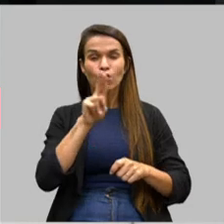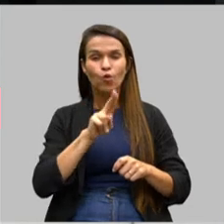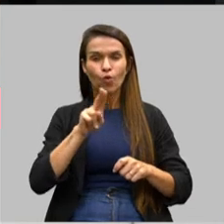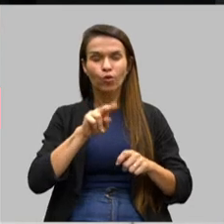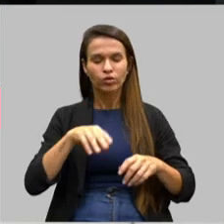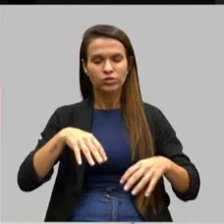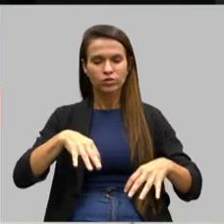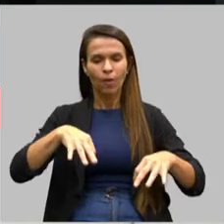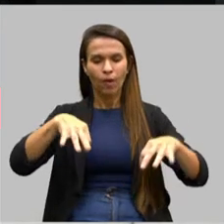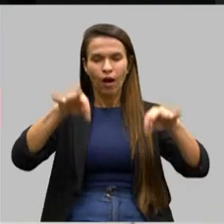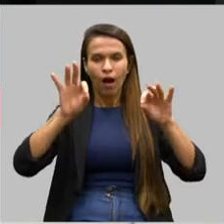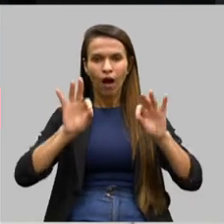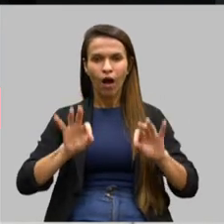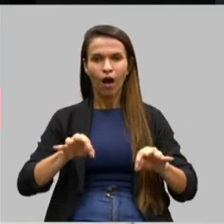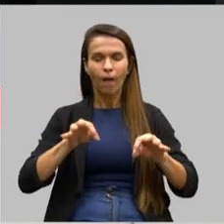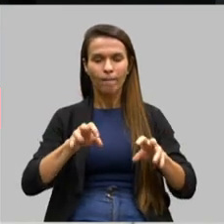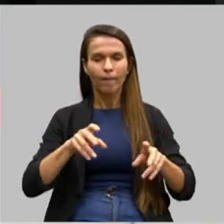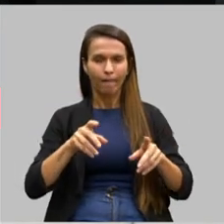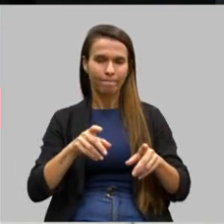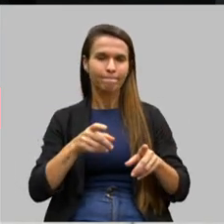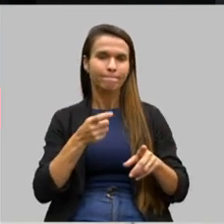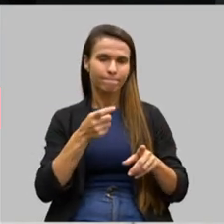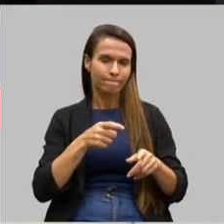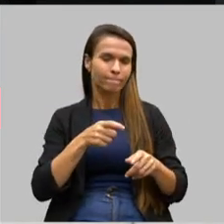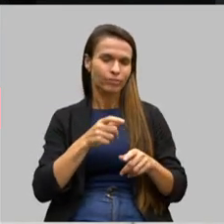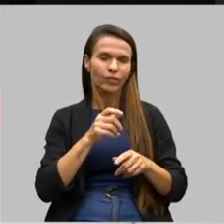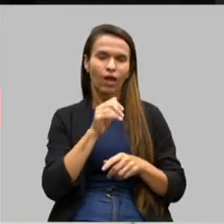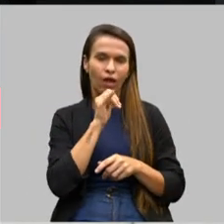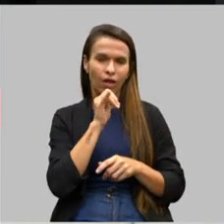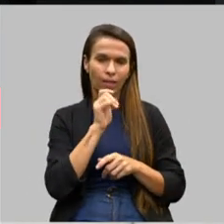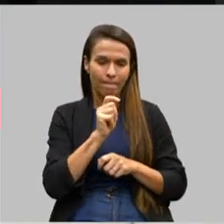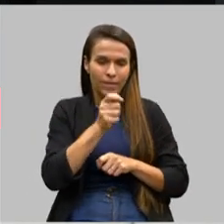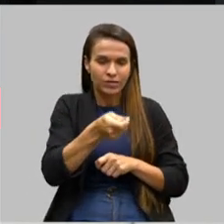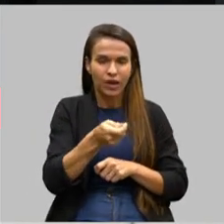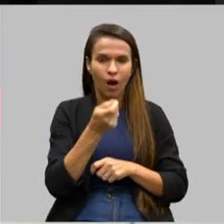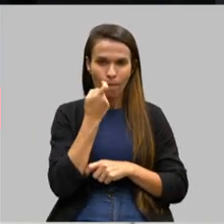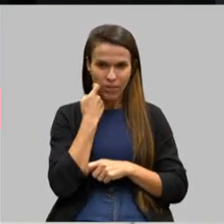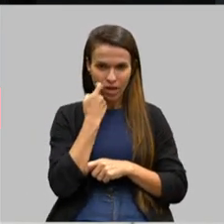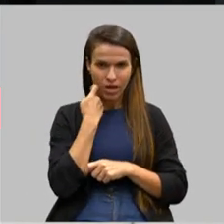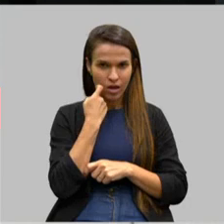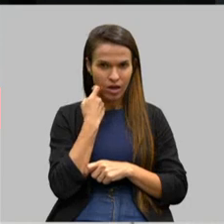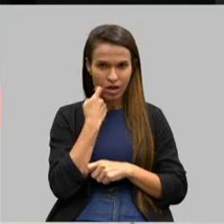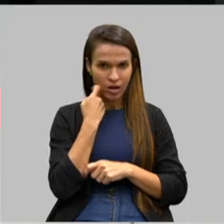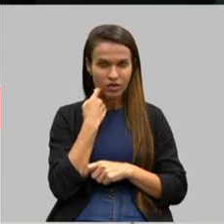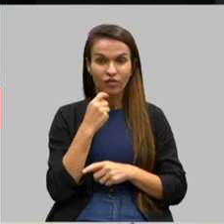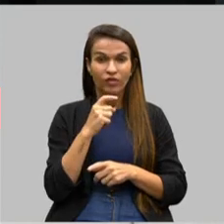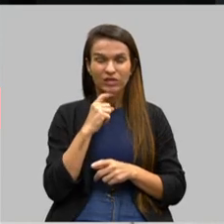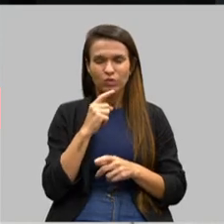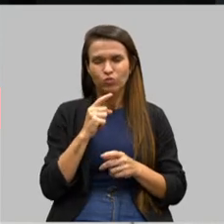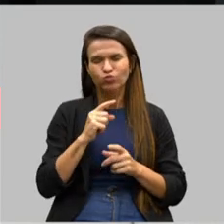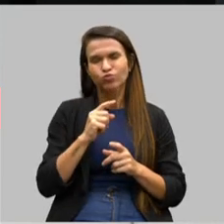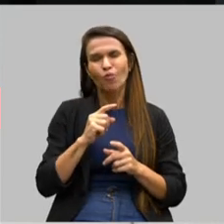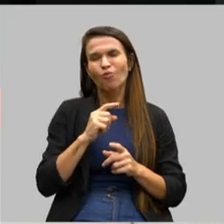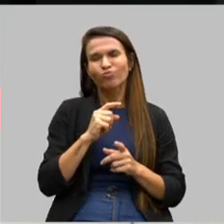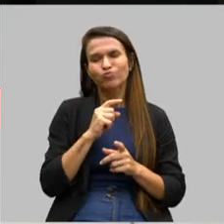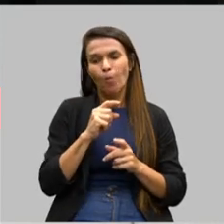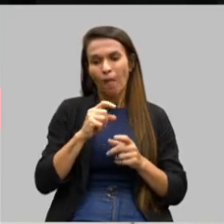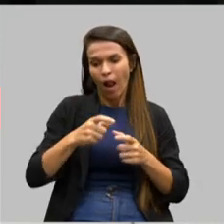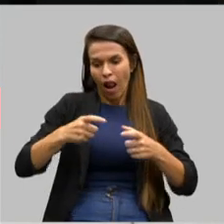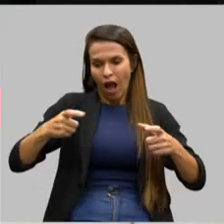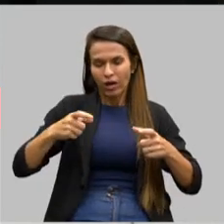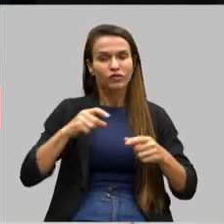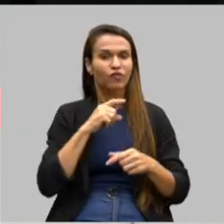muito larga, ele não vai conseguir fazer o quê? A pesca. O peixe vai passar lá pelo buraco da rede.